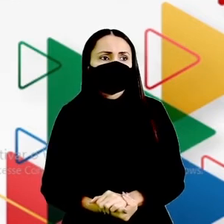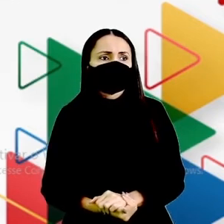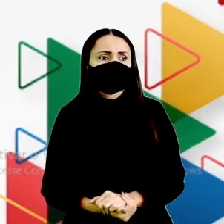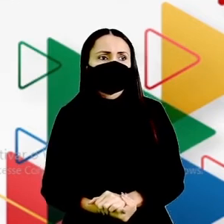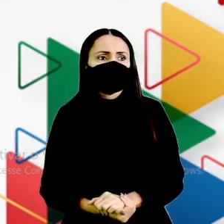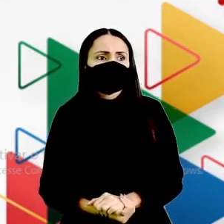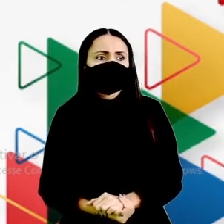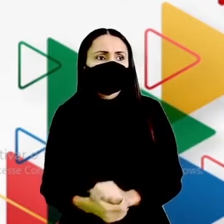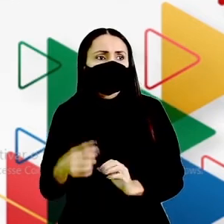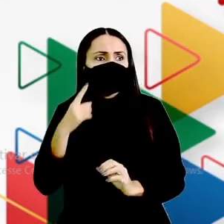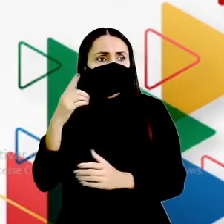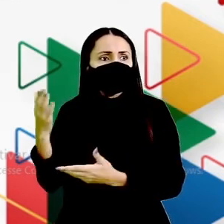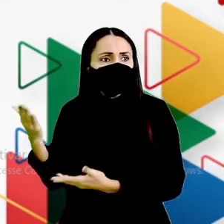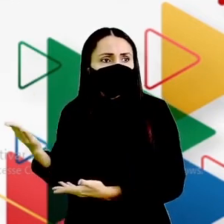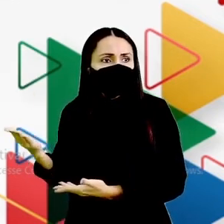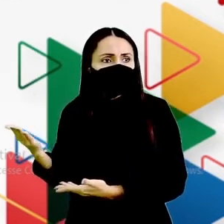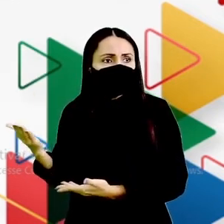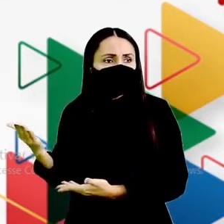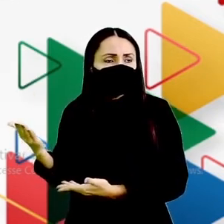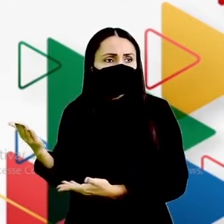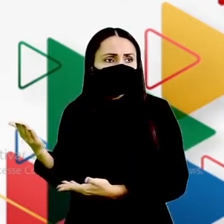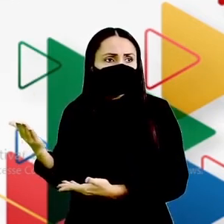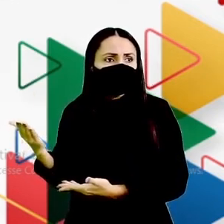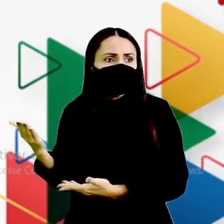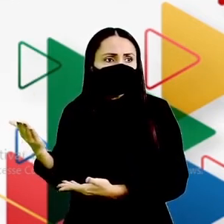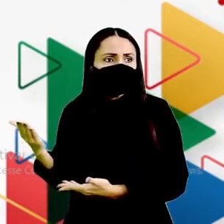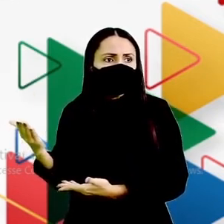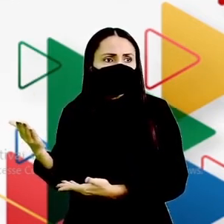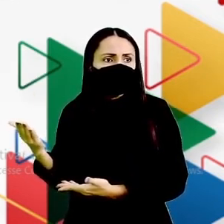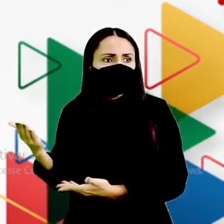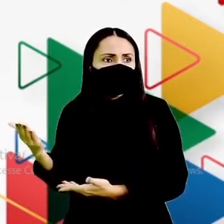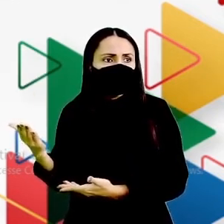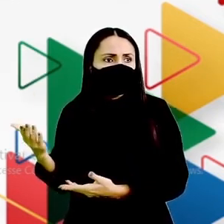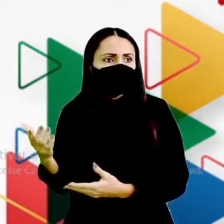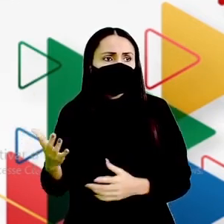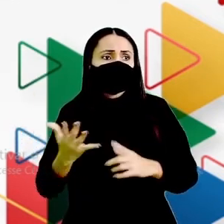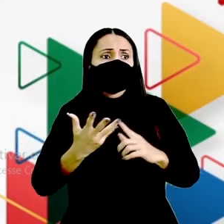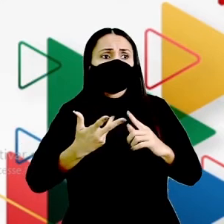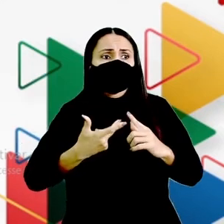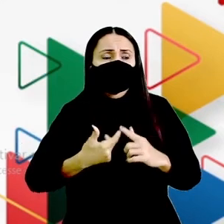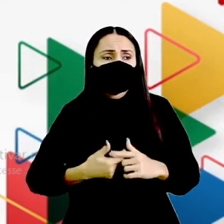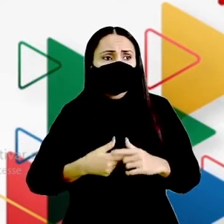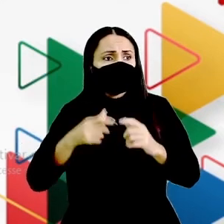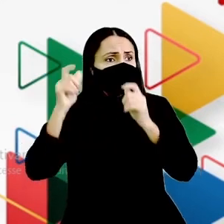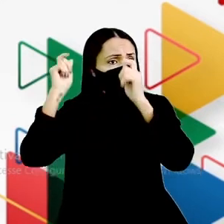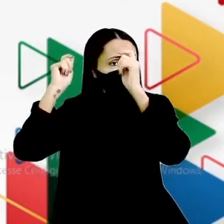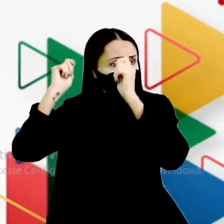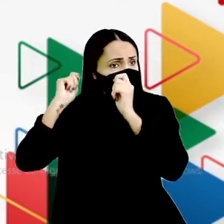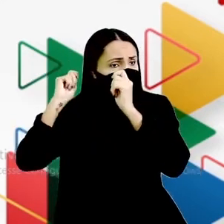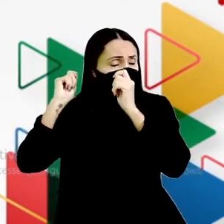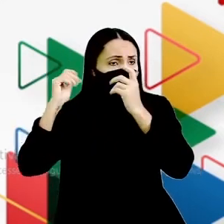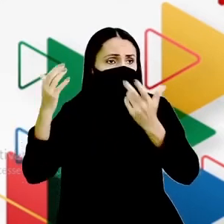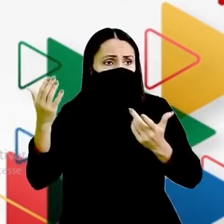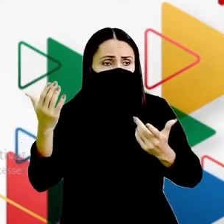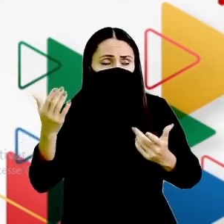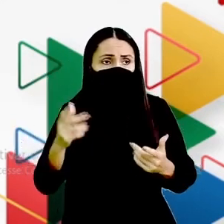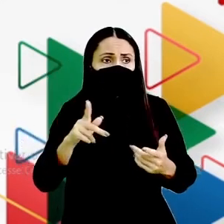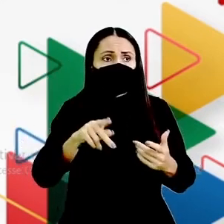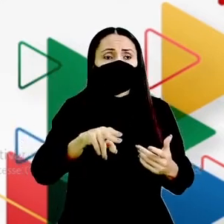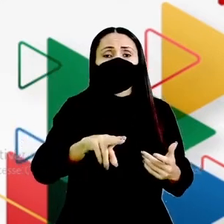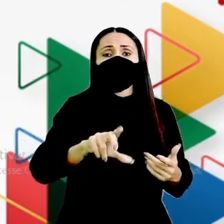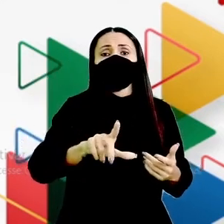chapéu. Qual é o plural de chapéu, minha gente? Olha, cuidado com isso, cuidado com o vício de linguagem aí. Isso. Tem muita gente falando